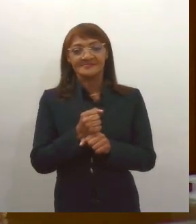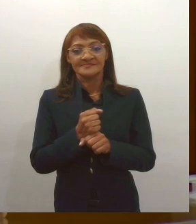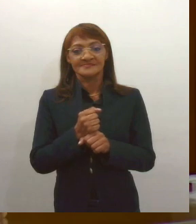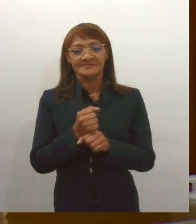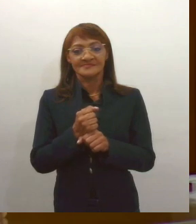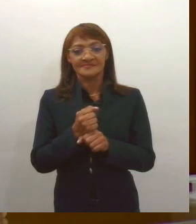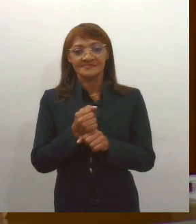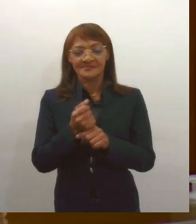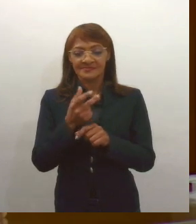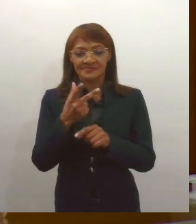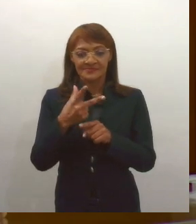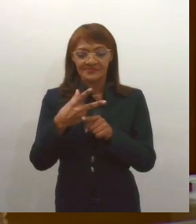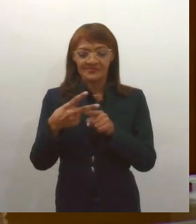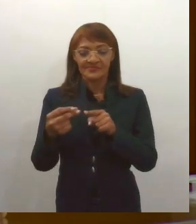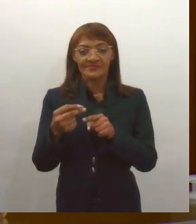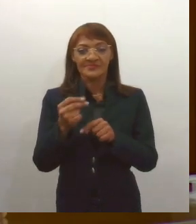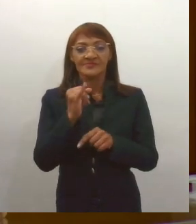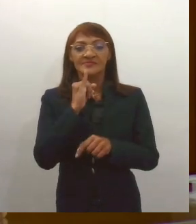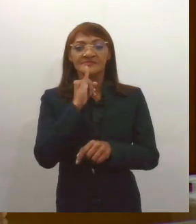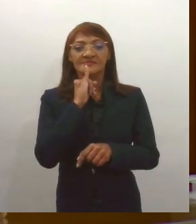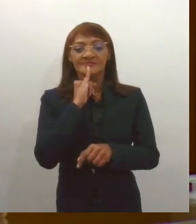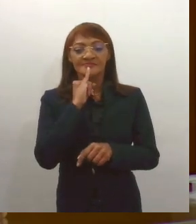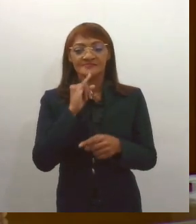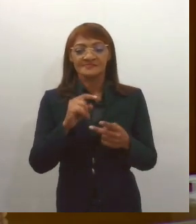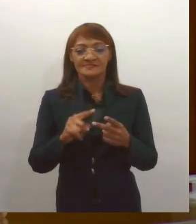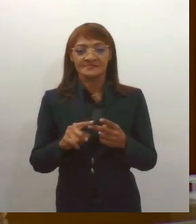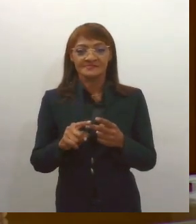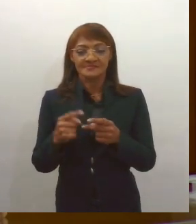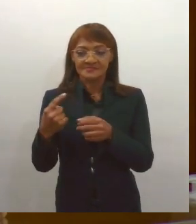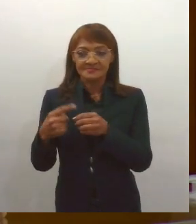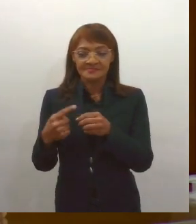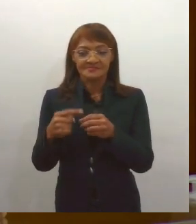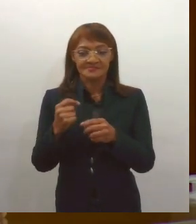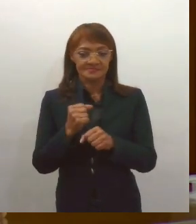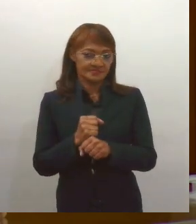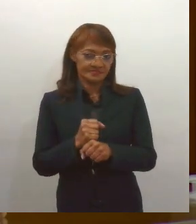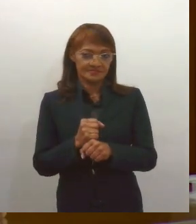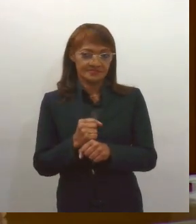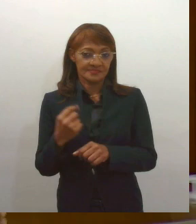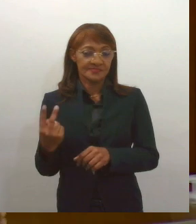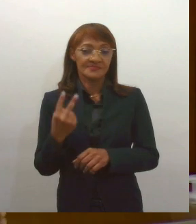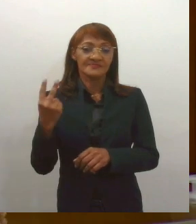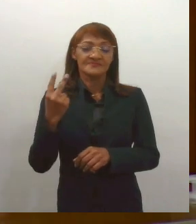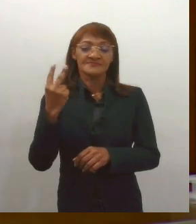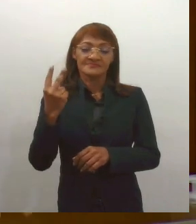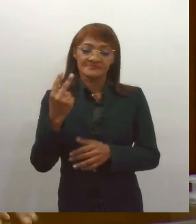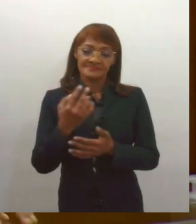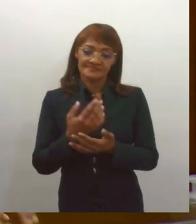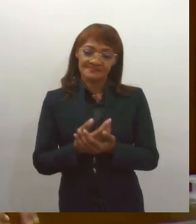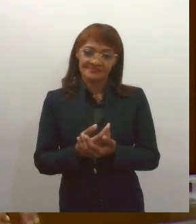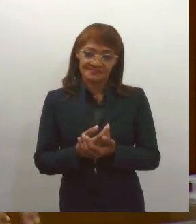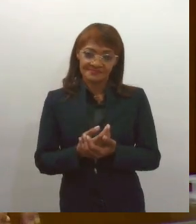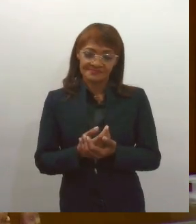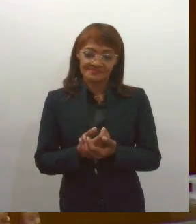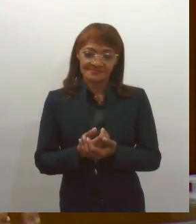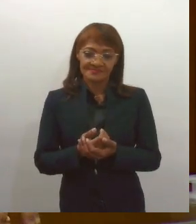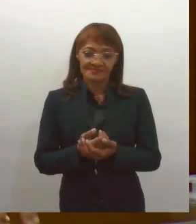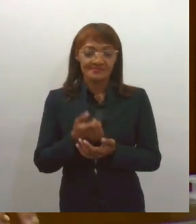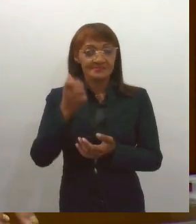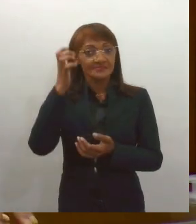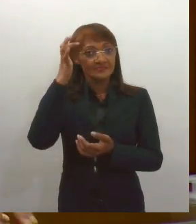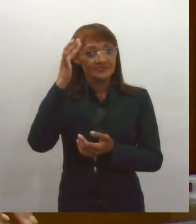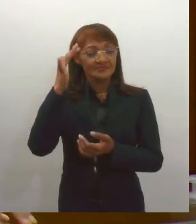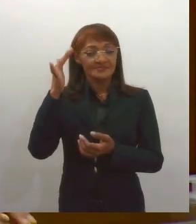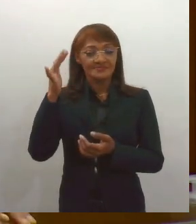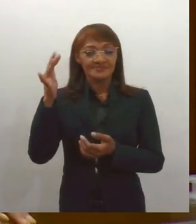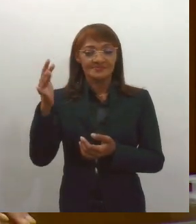fazer esse registro e reconhecimento sonho de todos os torcedores do Tremendão da